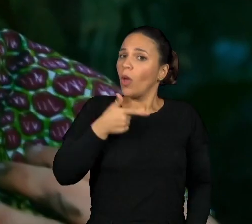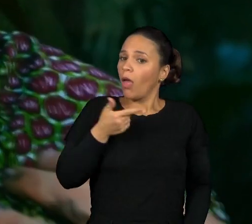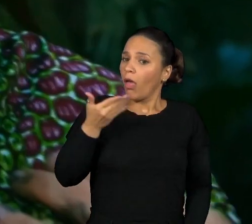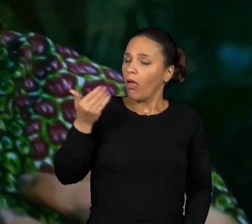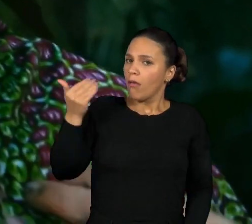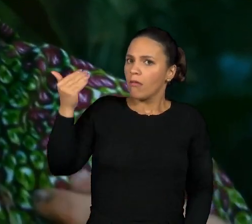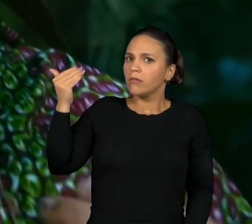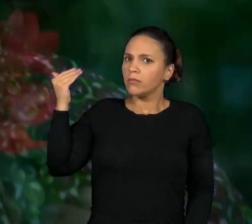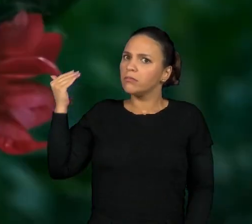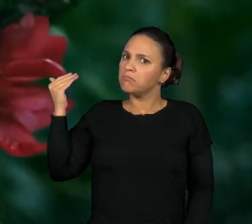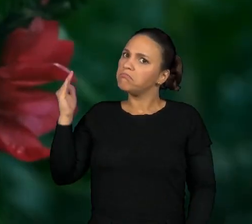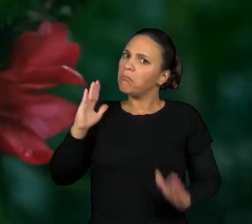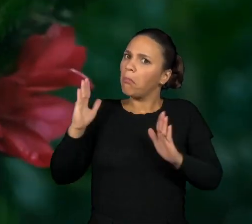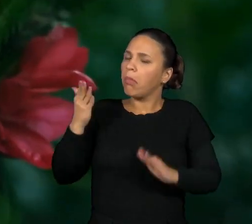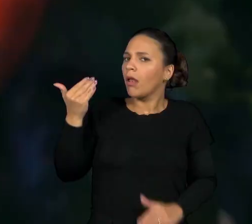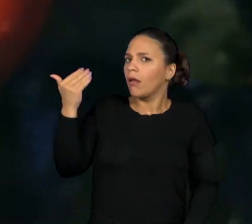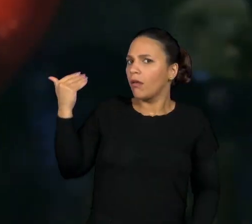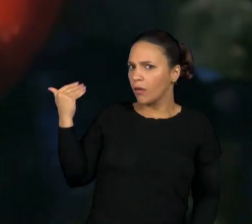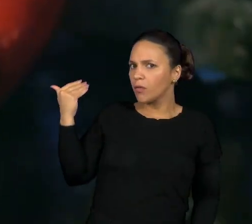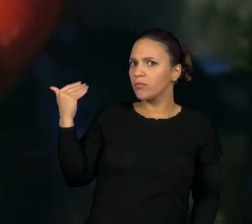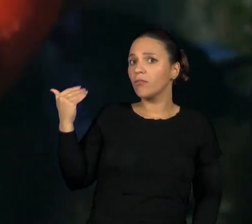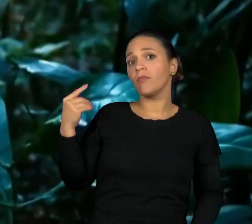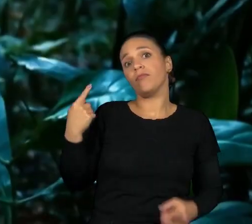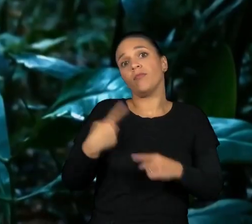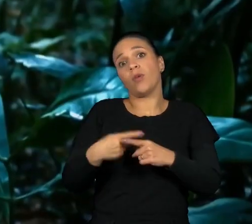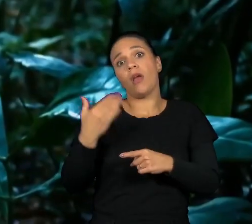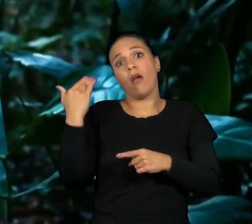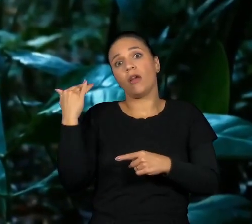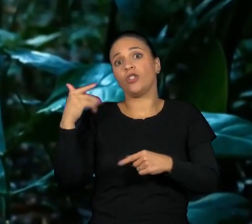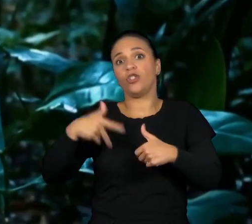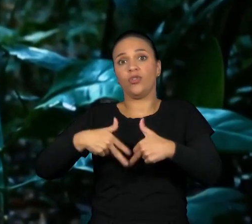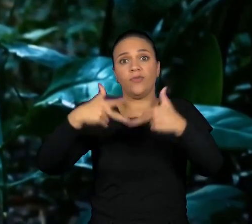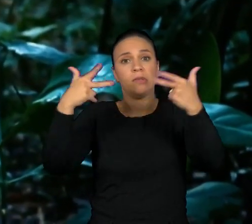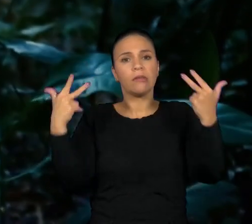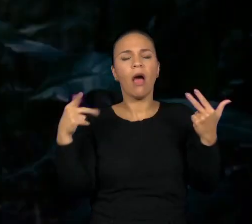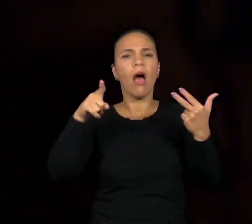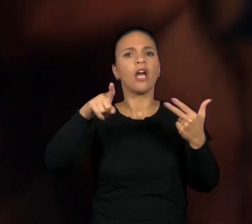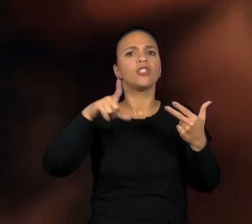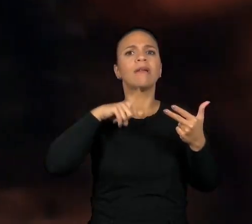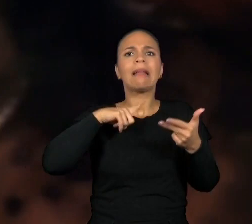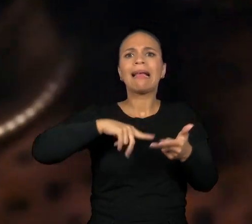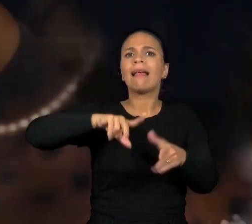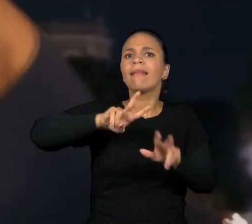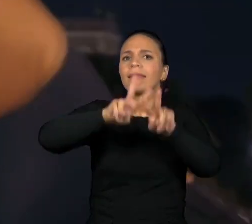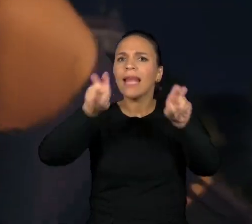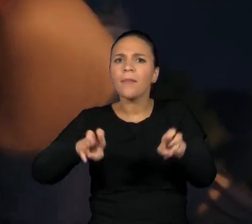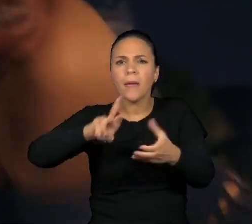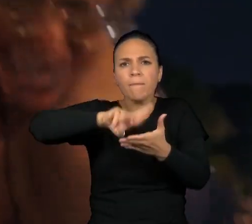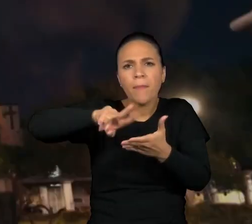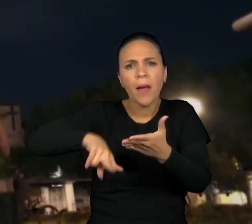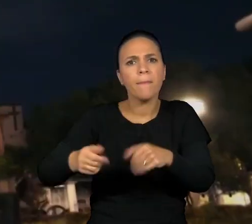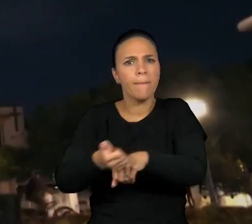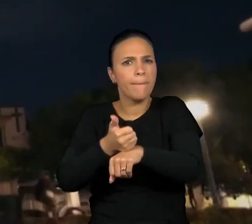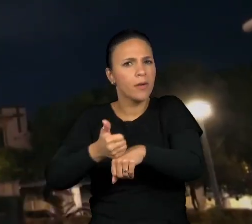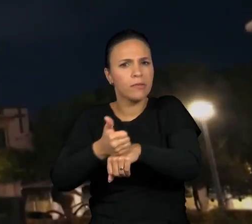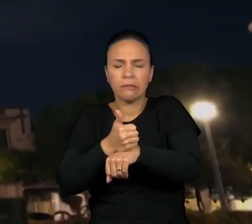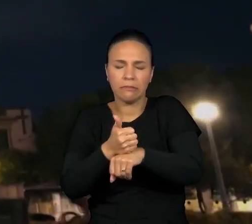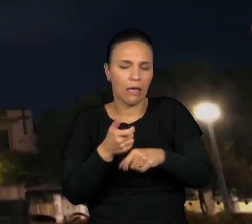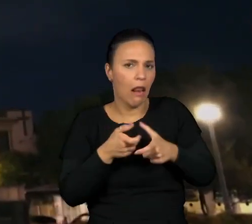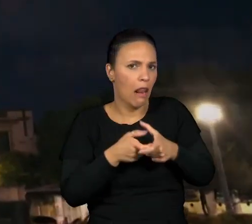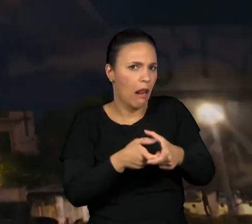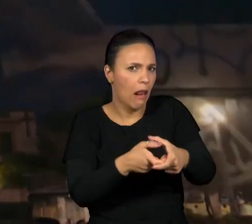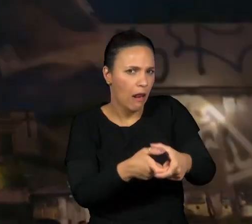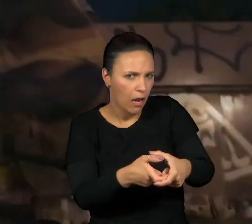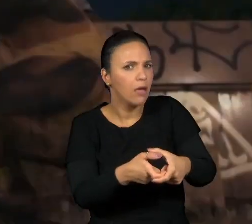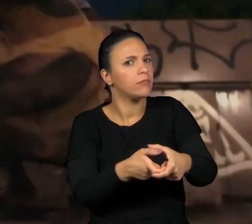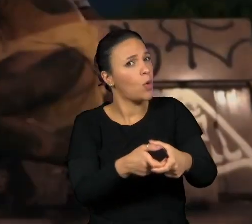vivia há certo tempo atrás, onde a diversidade de conteúdos, a diversidade de profissionais era mínima ou